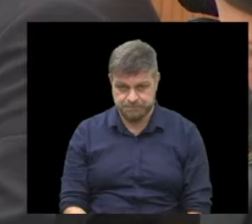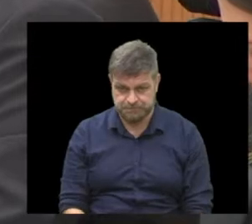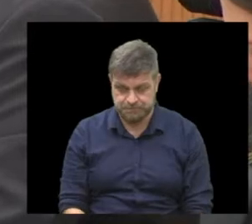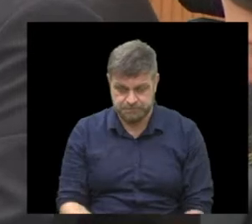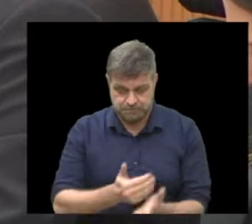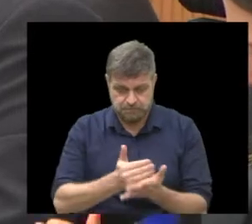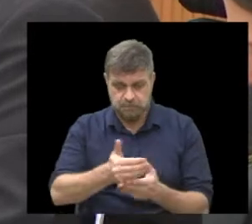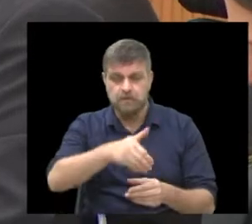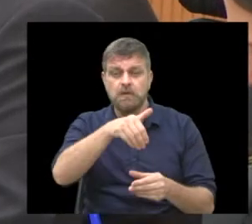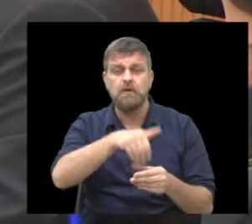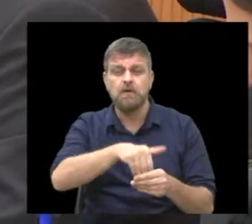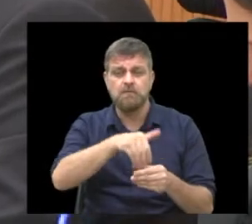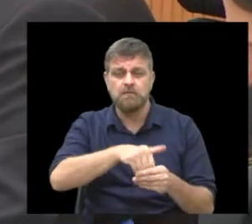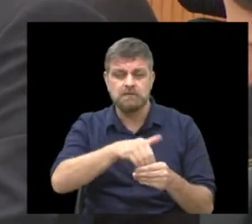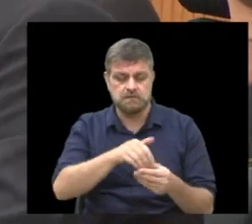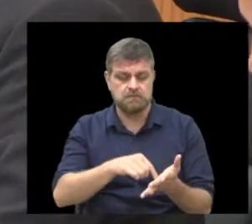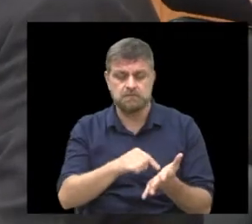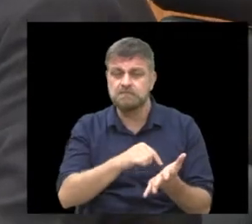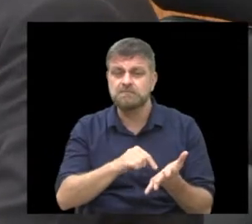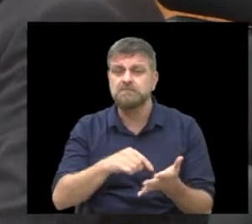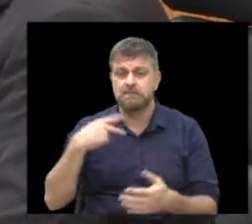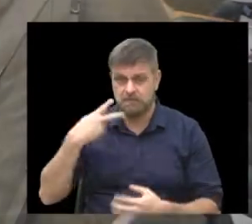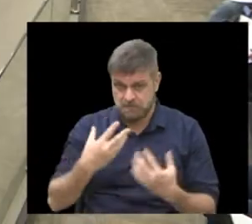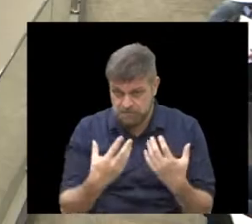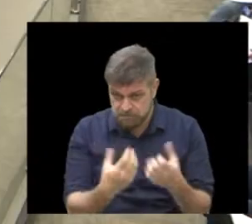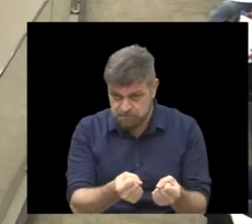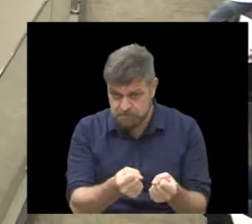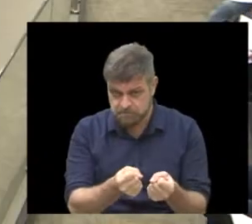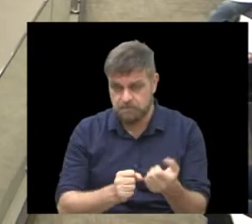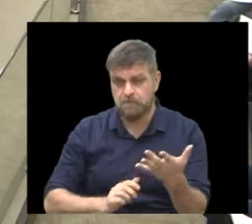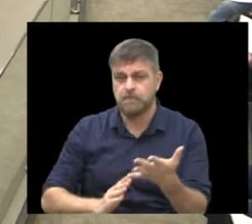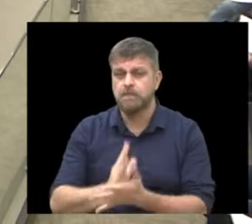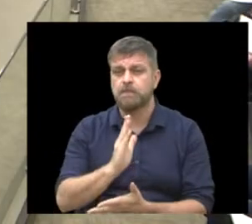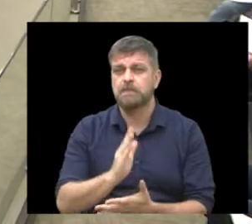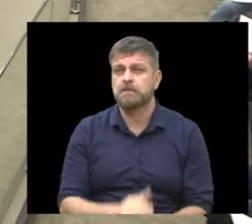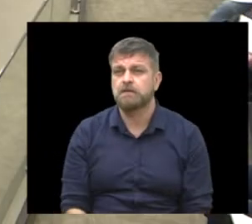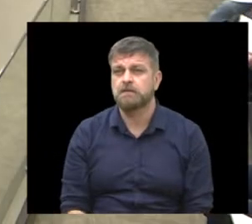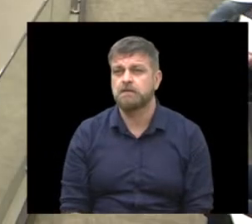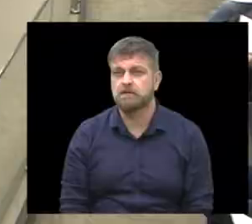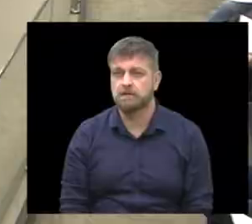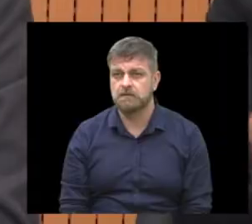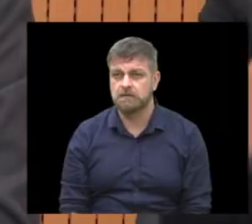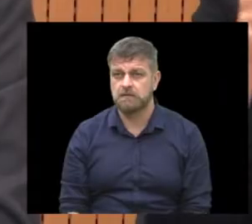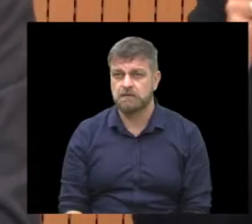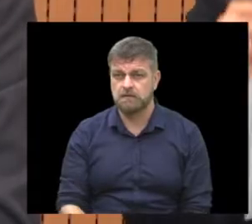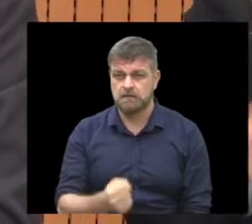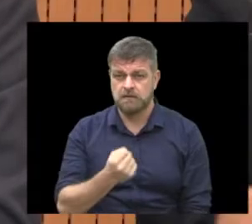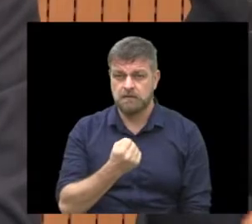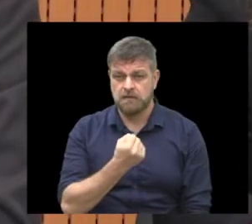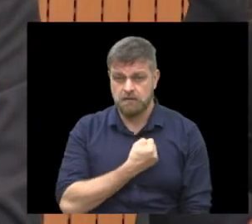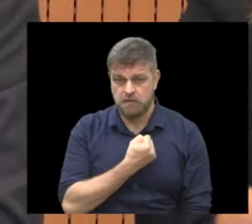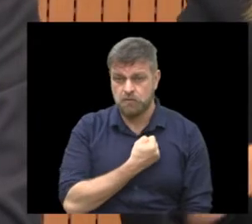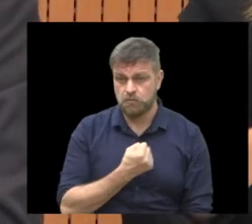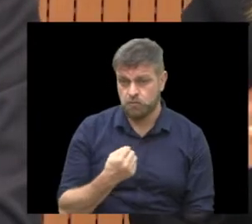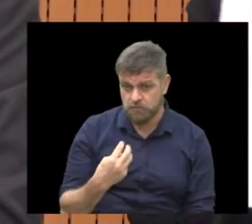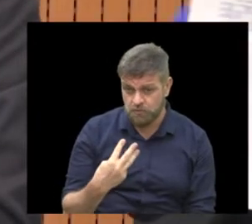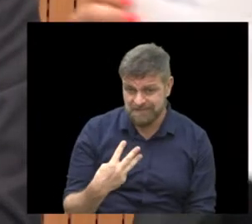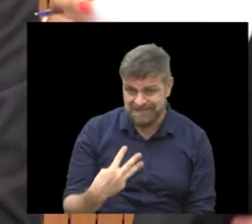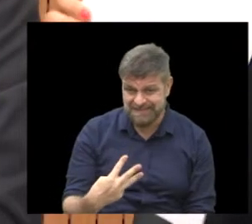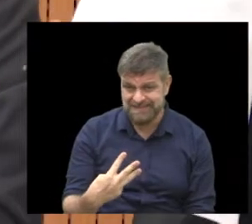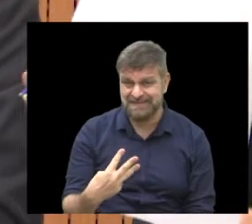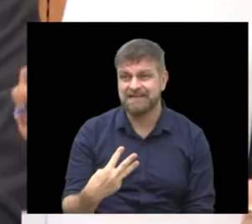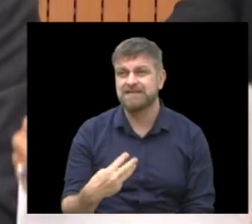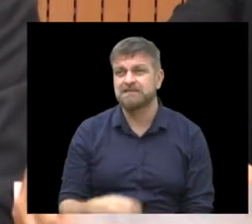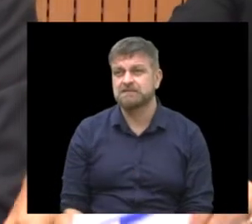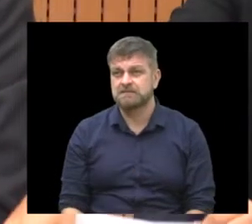inscritos, o projeto vai à votação. Vereadores favoráveis permaneçam como estão. Aprovado. Incluído na pauta de regime de urgência mediante